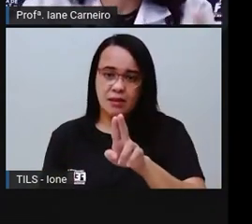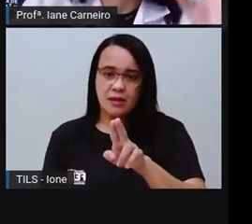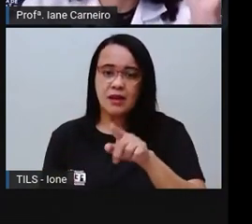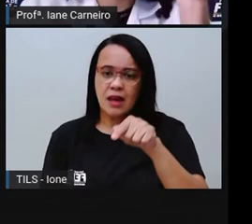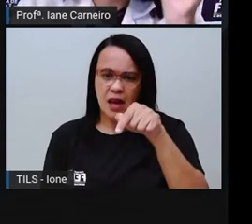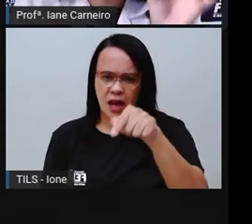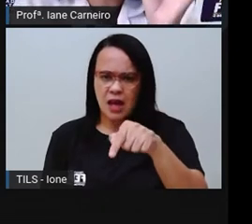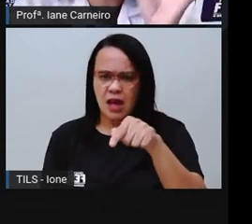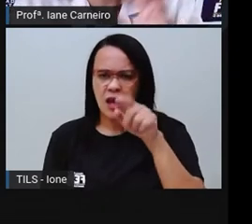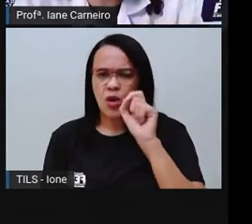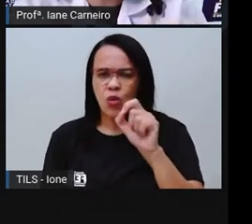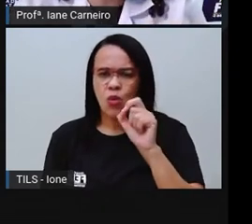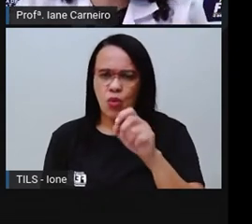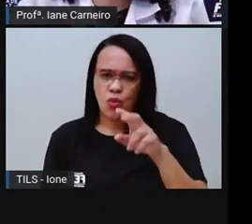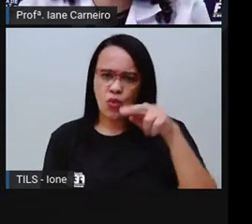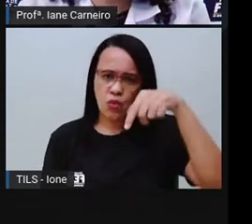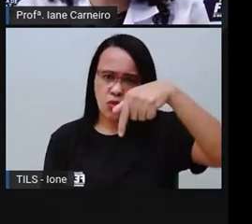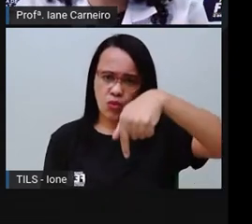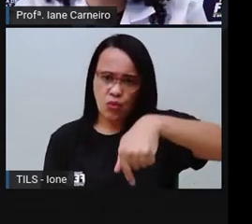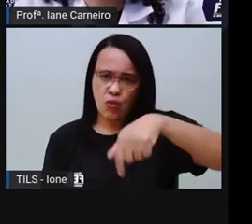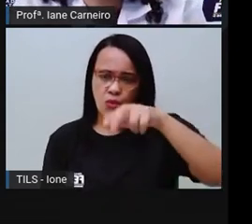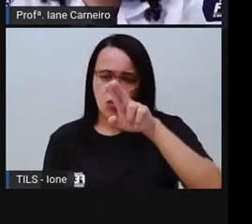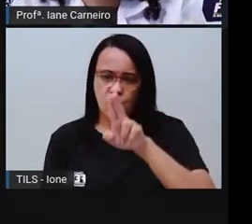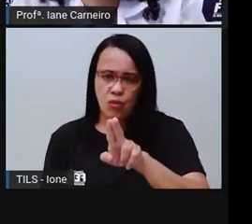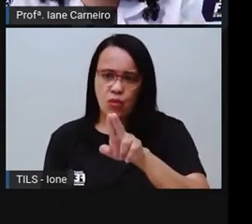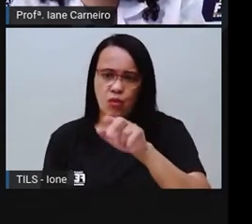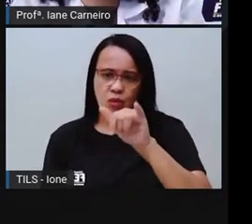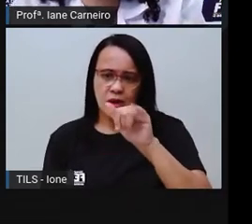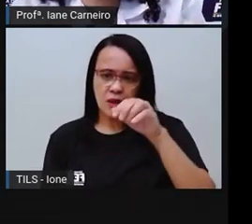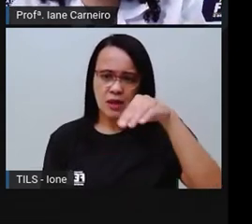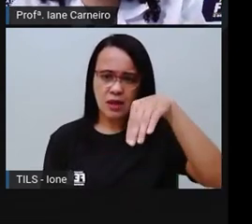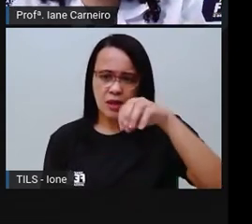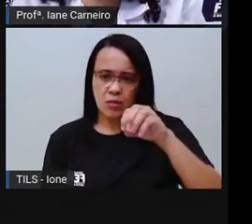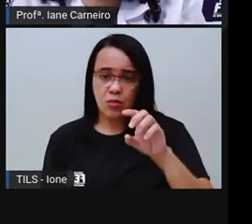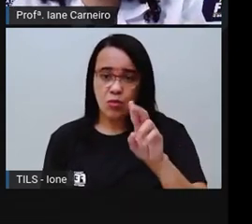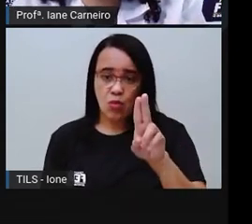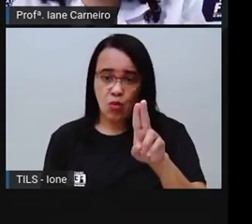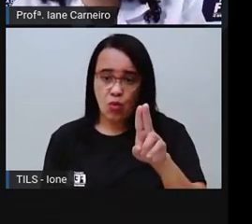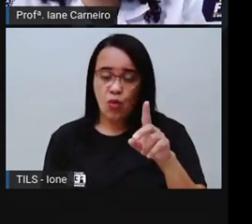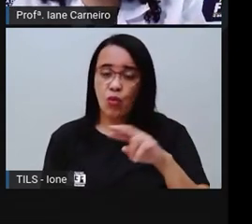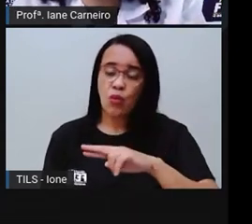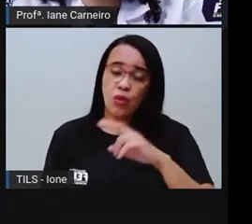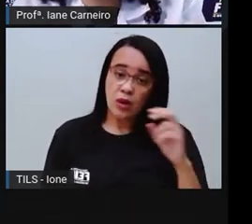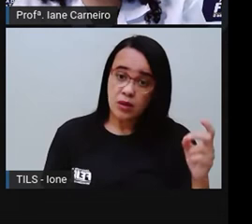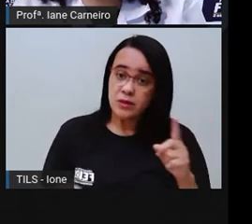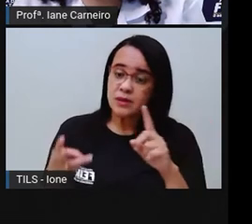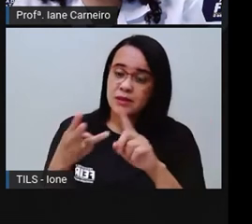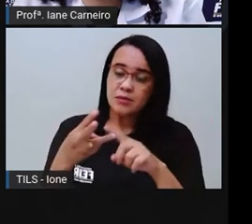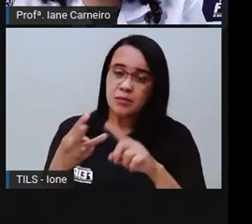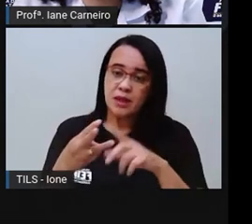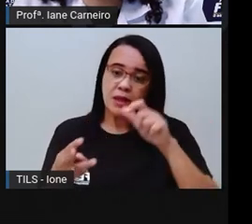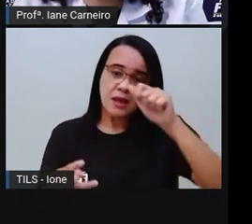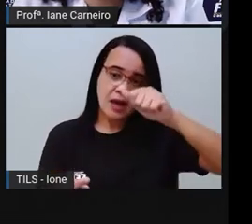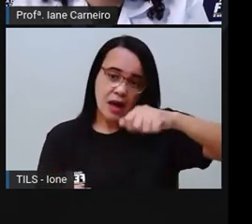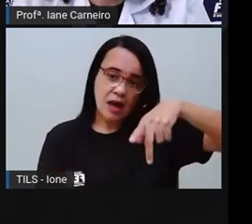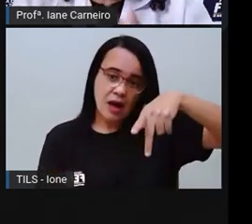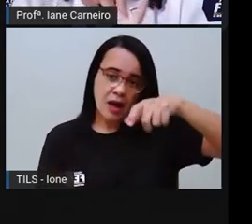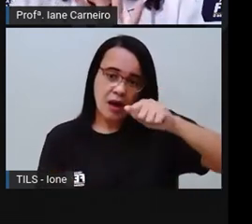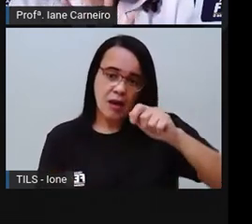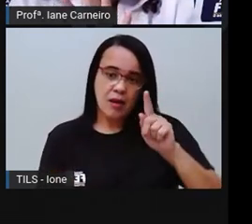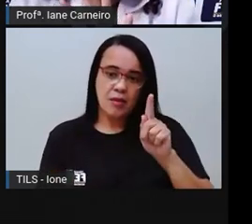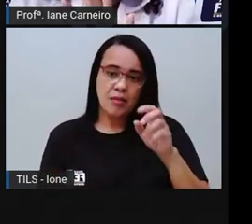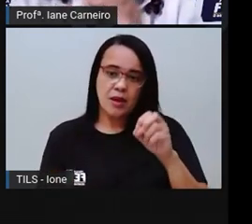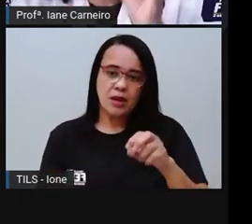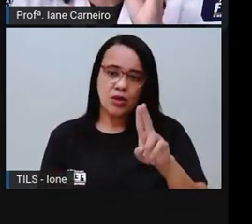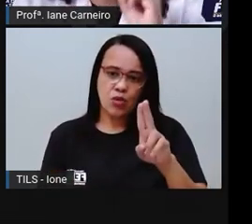apagou o final certo e deixa eu ver outra aqui e